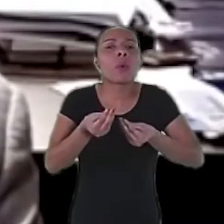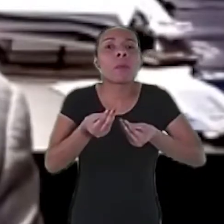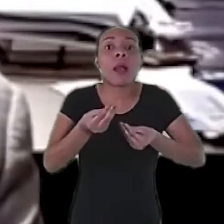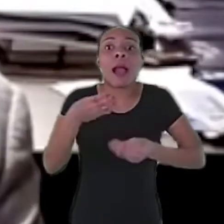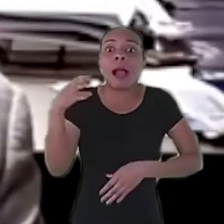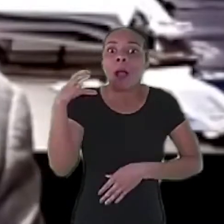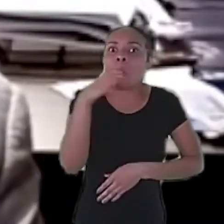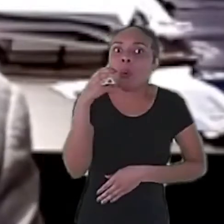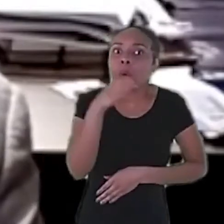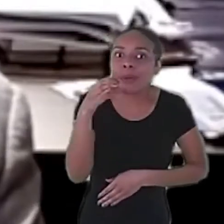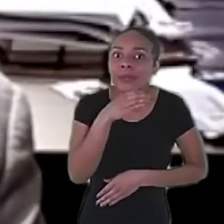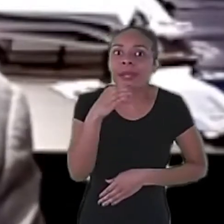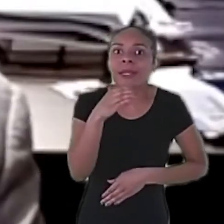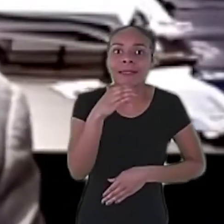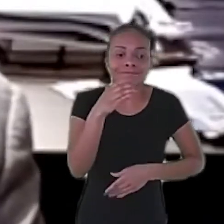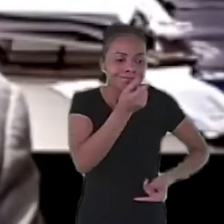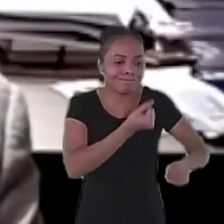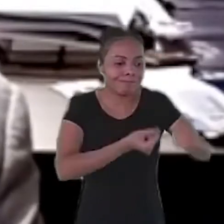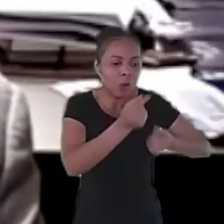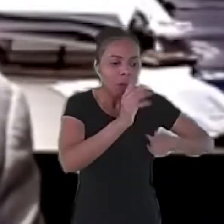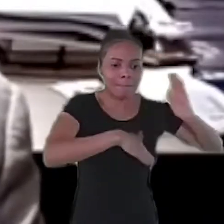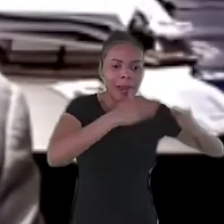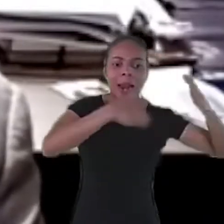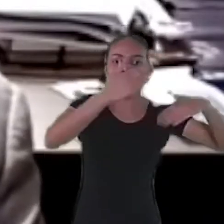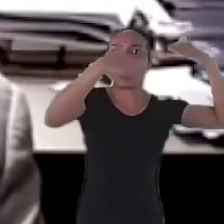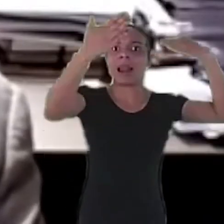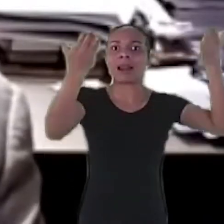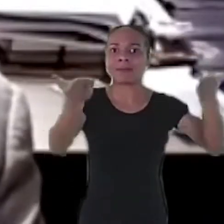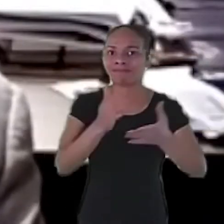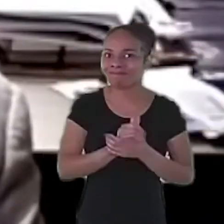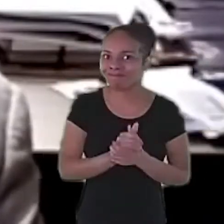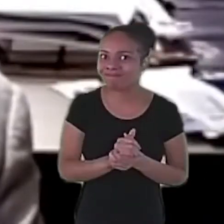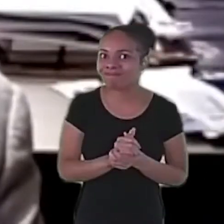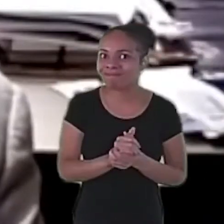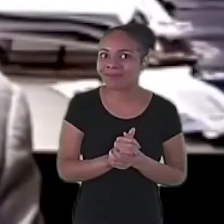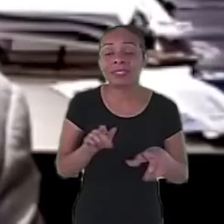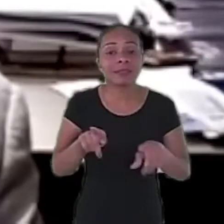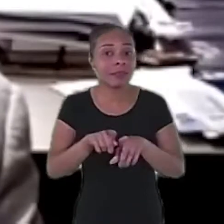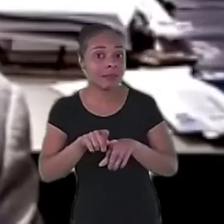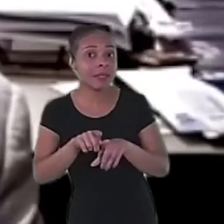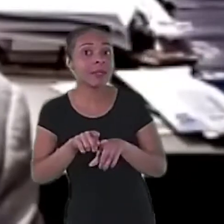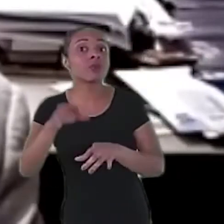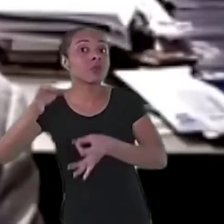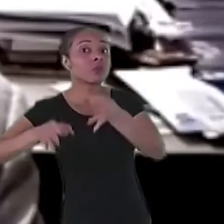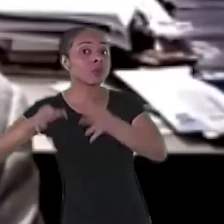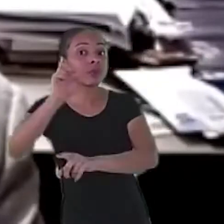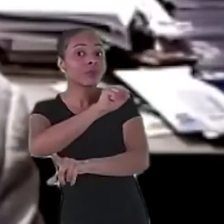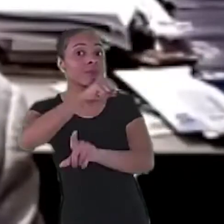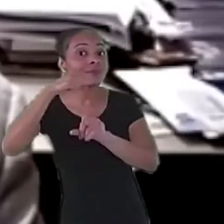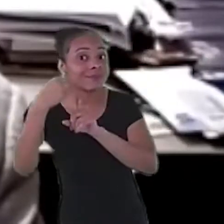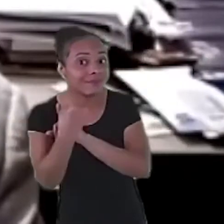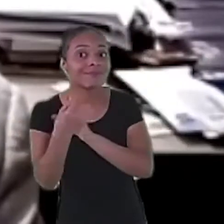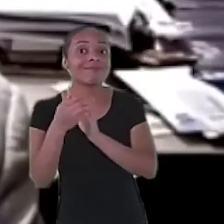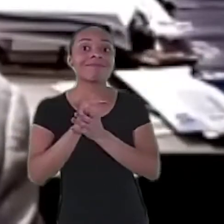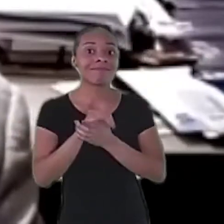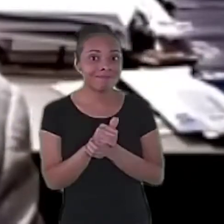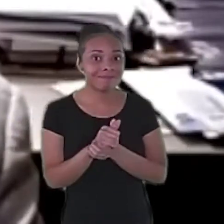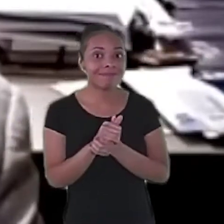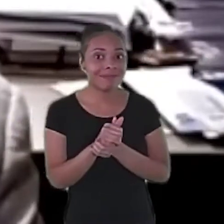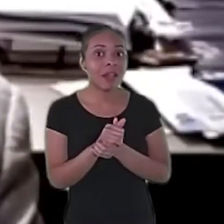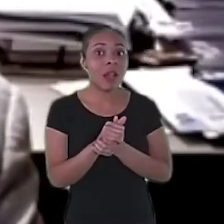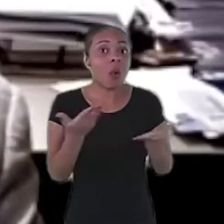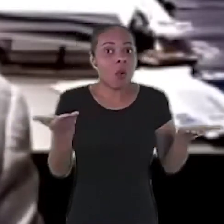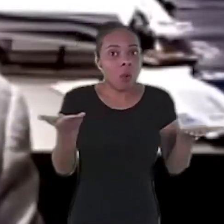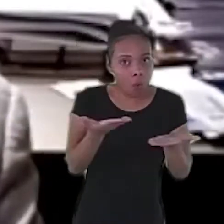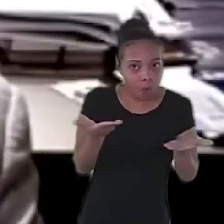econômico com justiça social, tá certo? A questão da concentração da renda se transformou